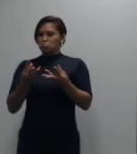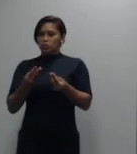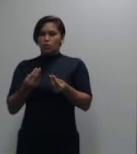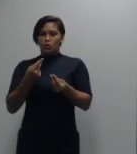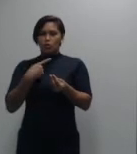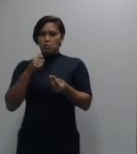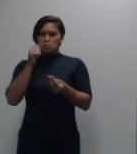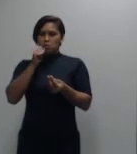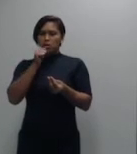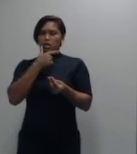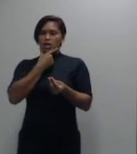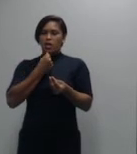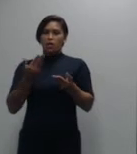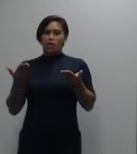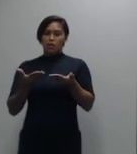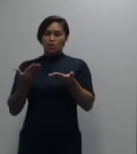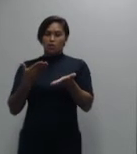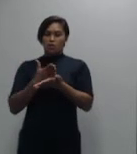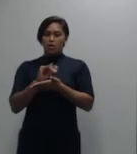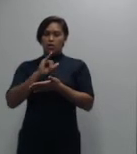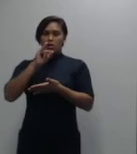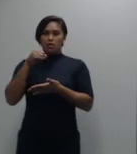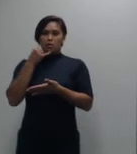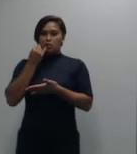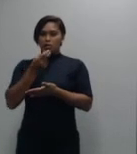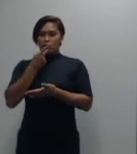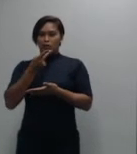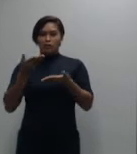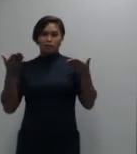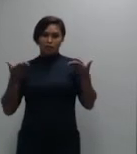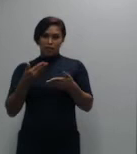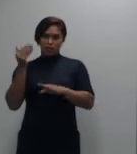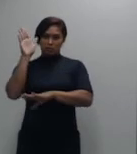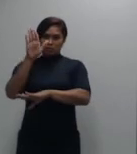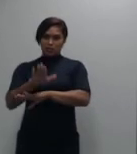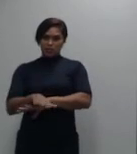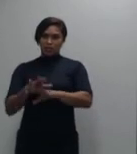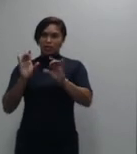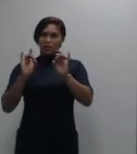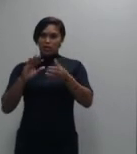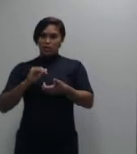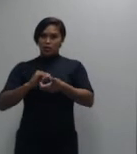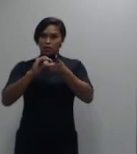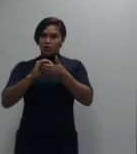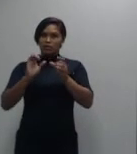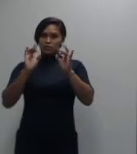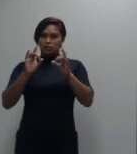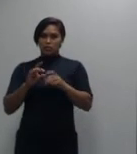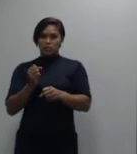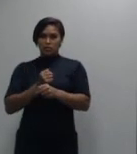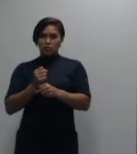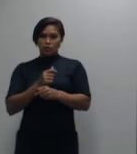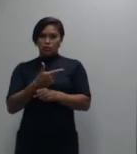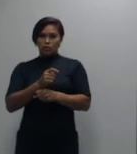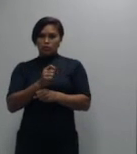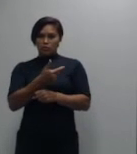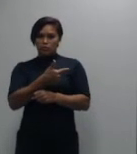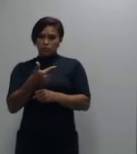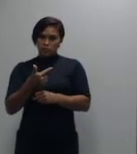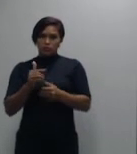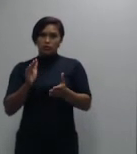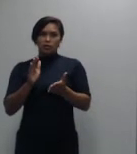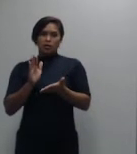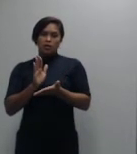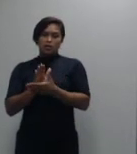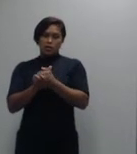ministras primeira prosperidade a arma especial e também saúde do ar